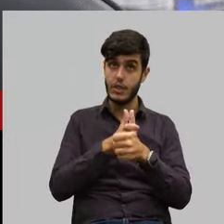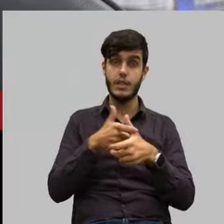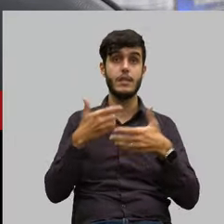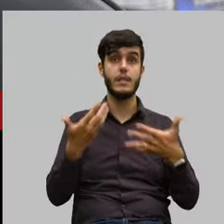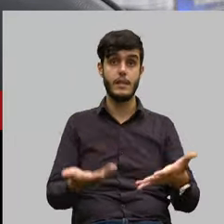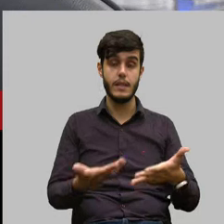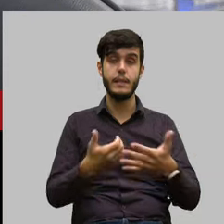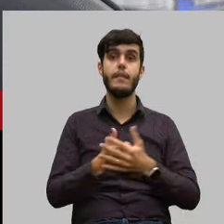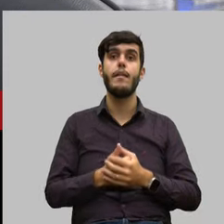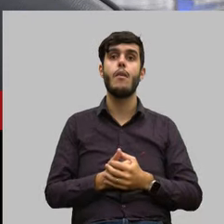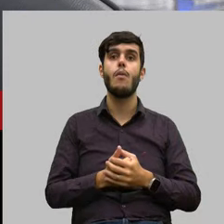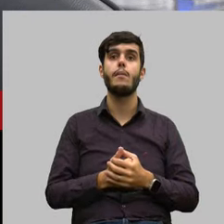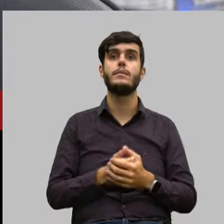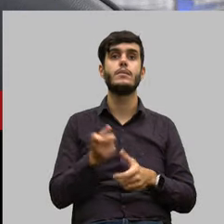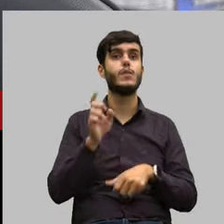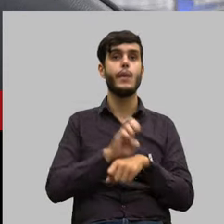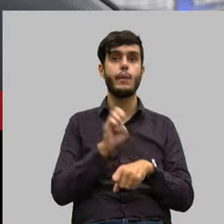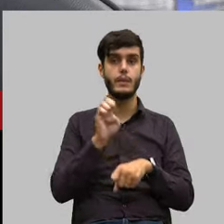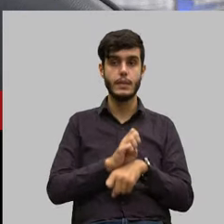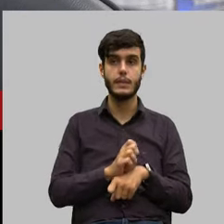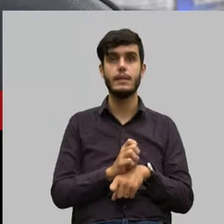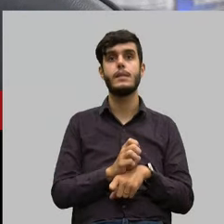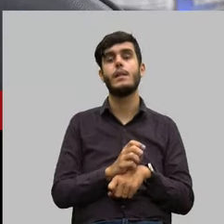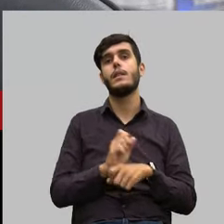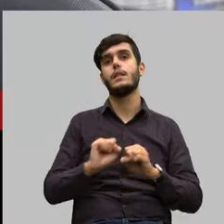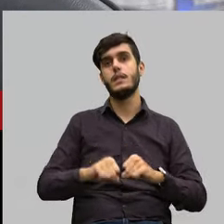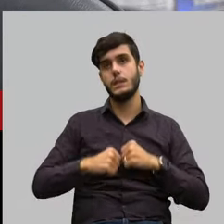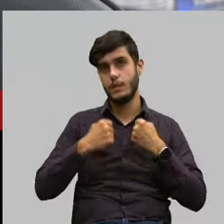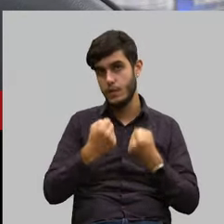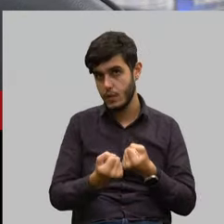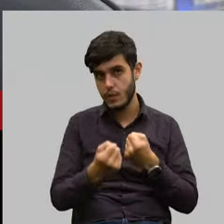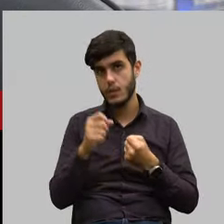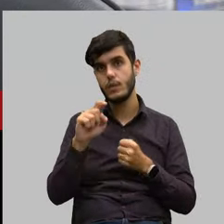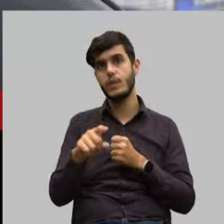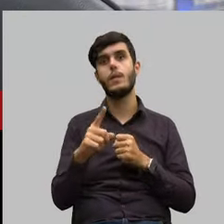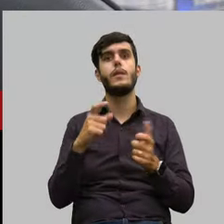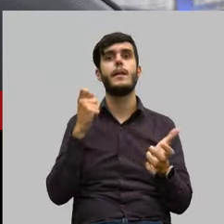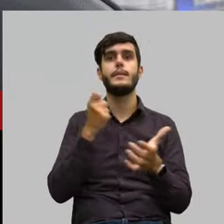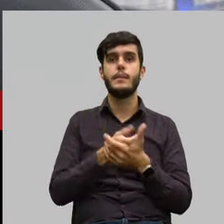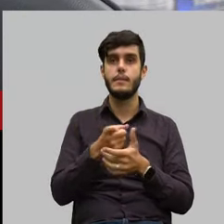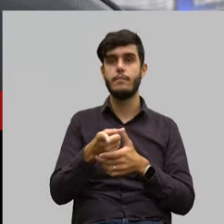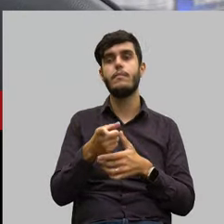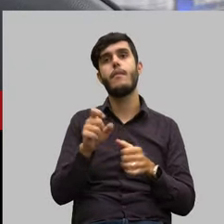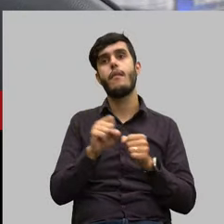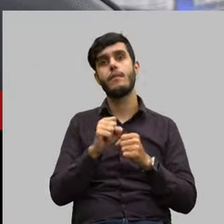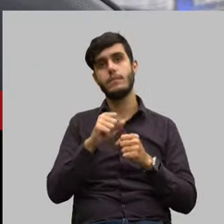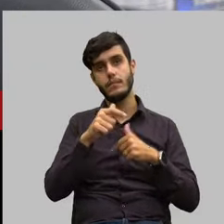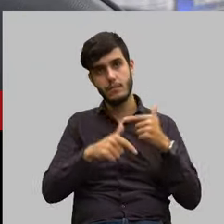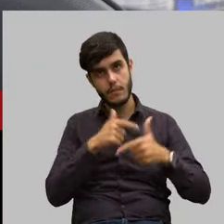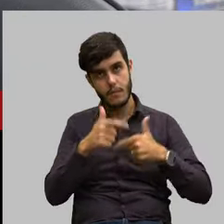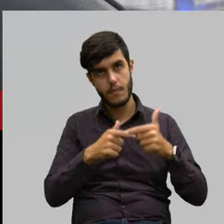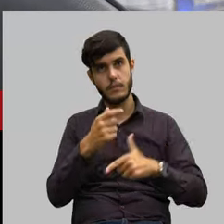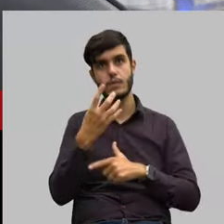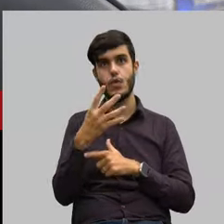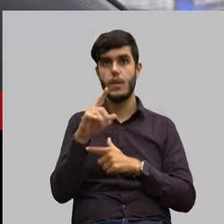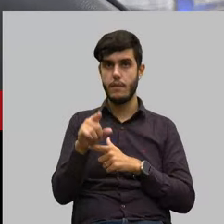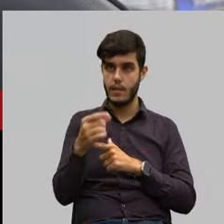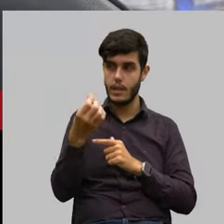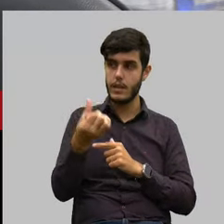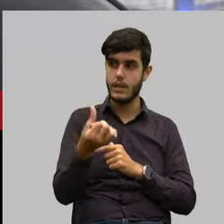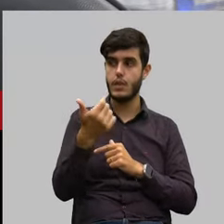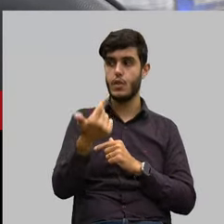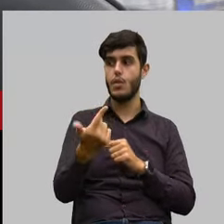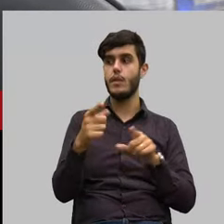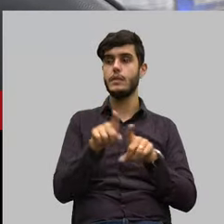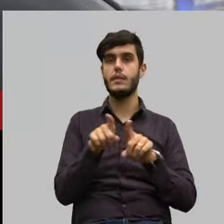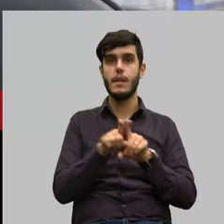o Estado fez um esforço hercúleo para chegar no no percentual eh de 4,62 Lembrando que